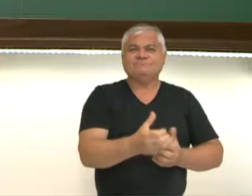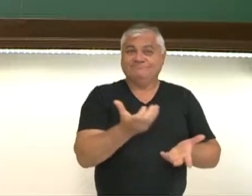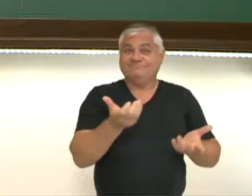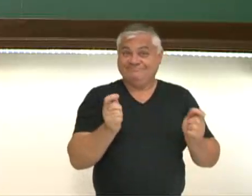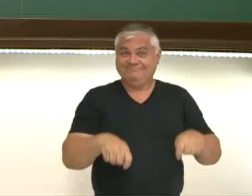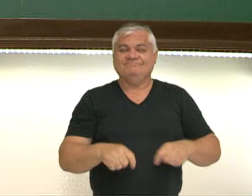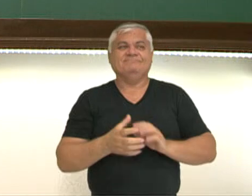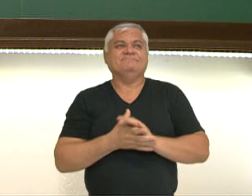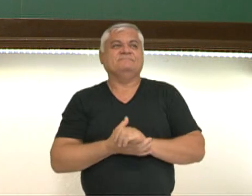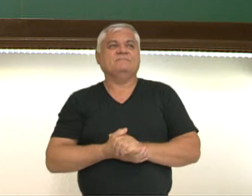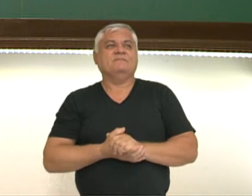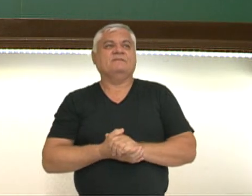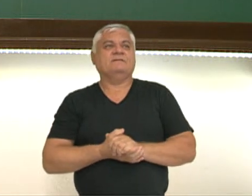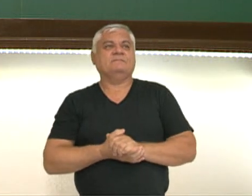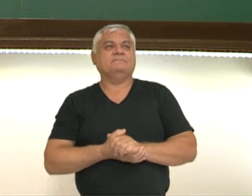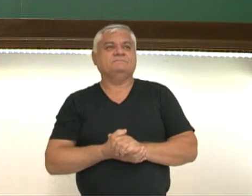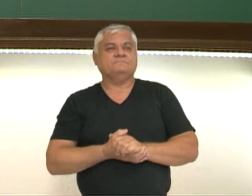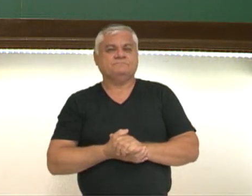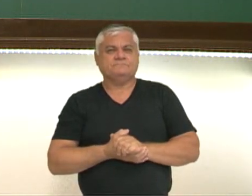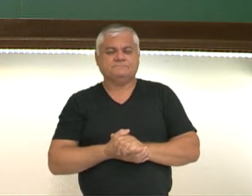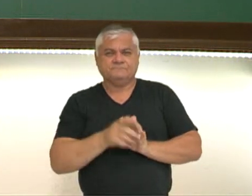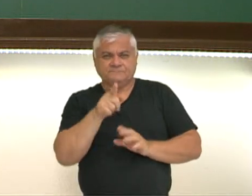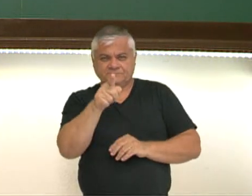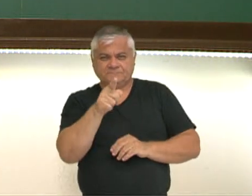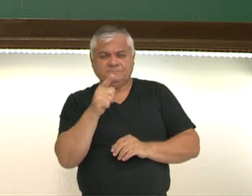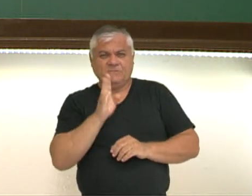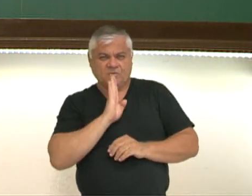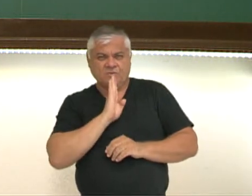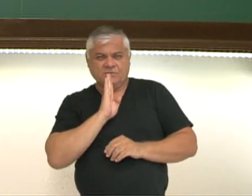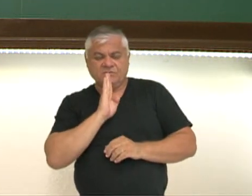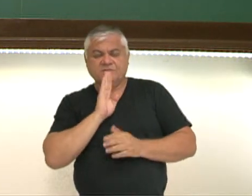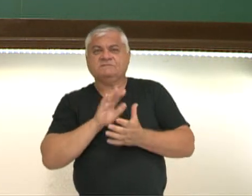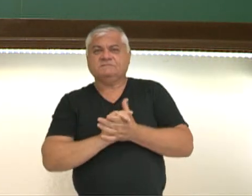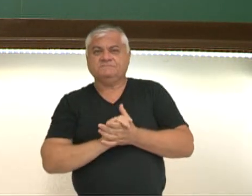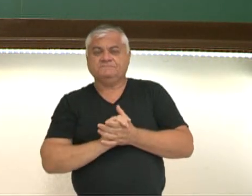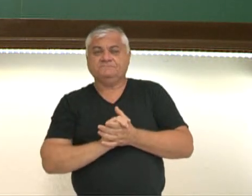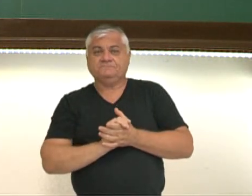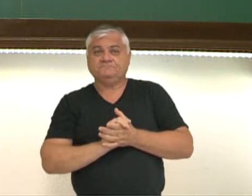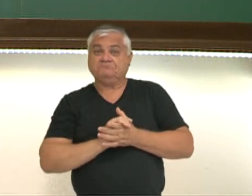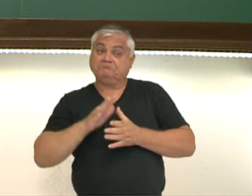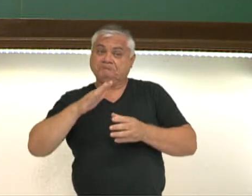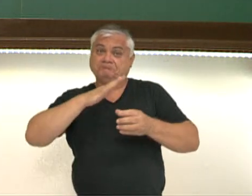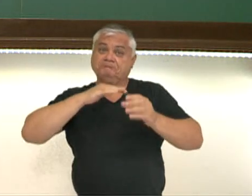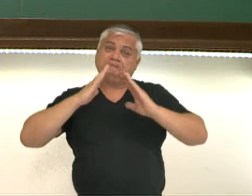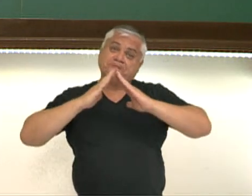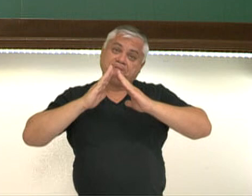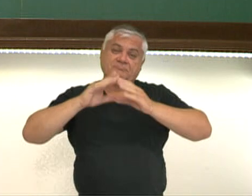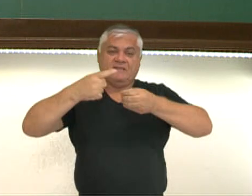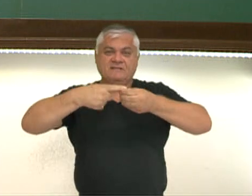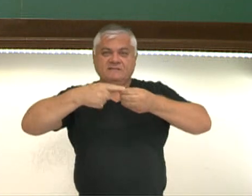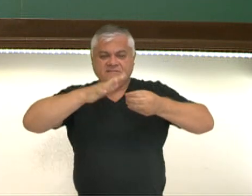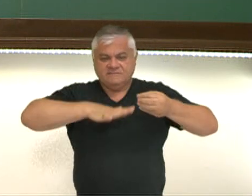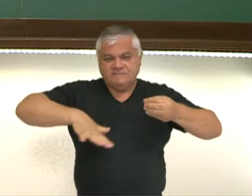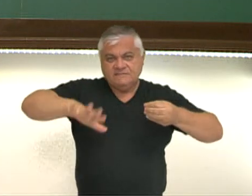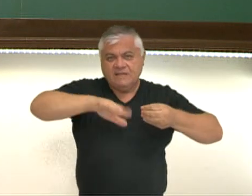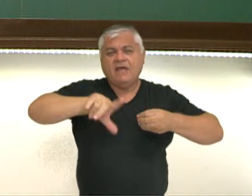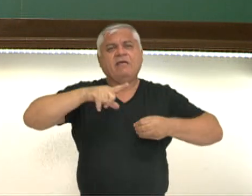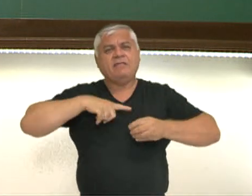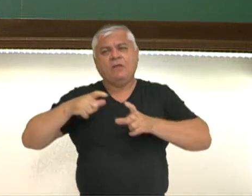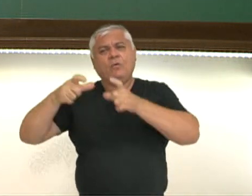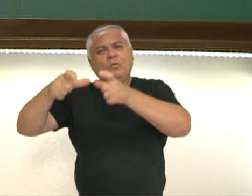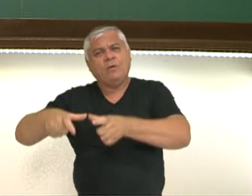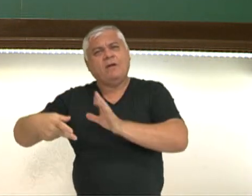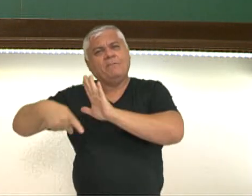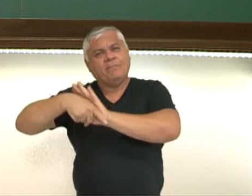Beleza? Vamos lá. Vocês sabem que nas nossas regiões nós temos estações de tratamento,